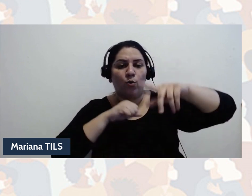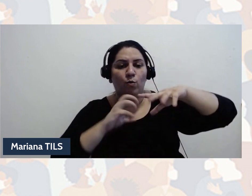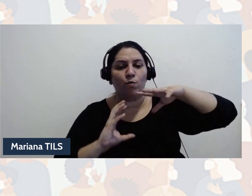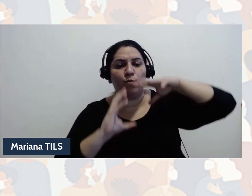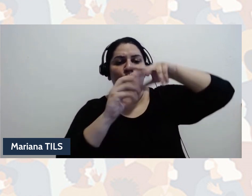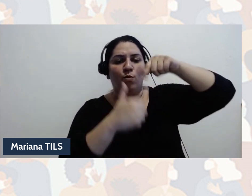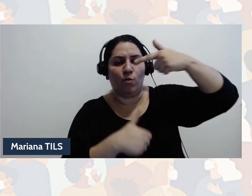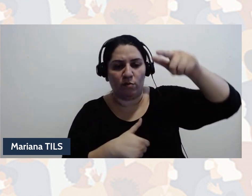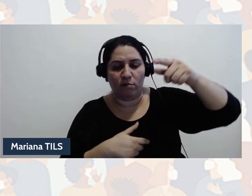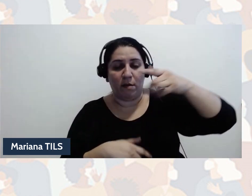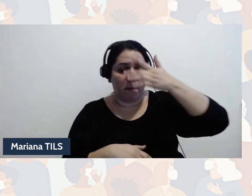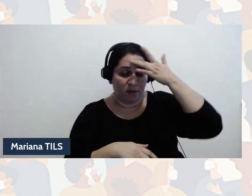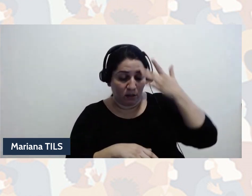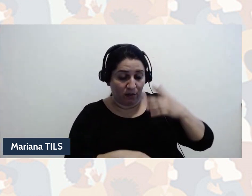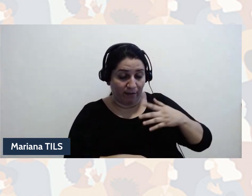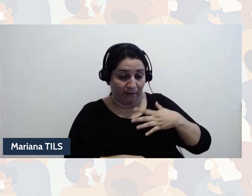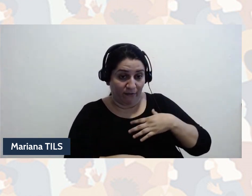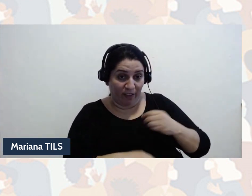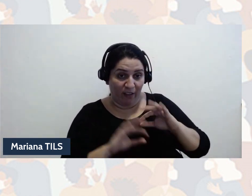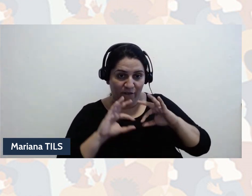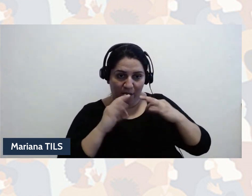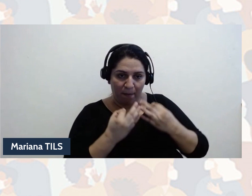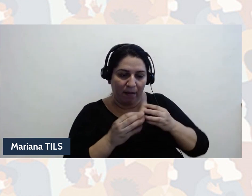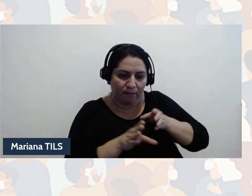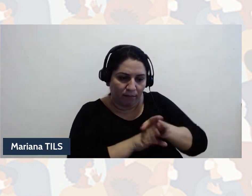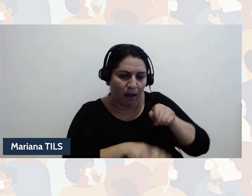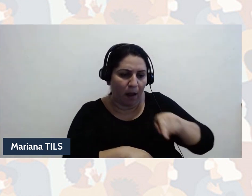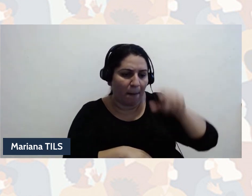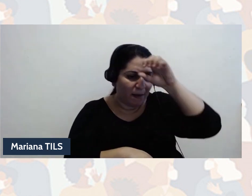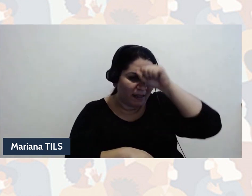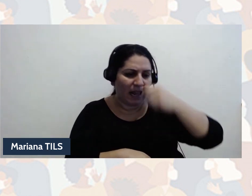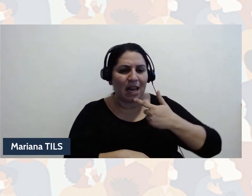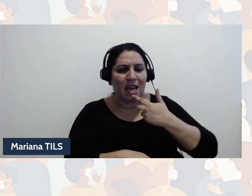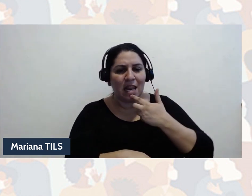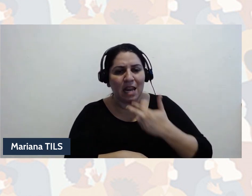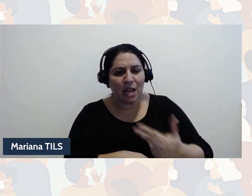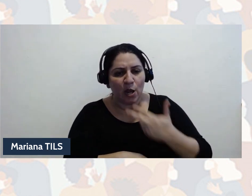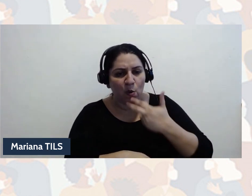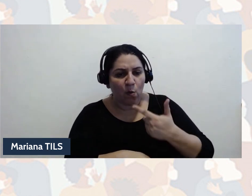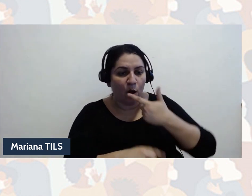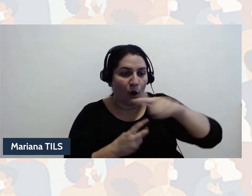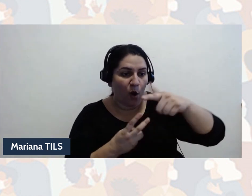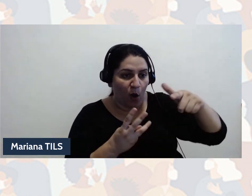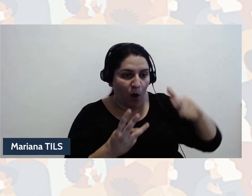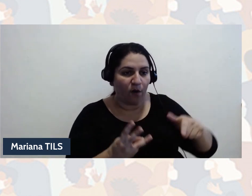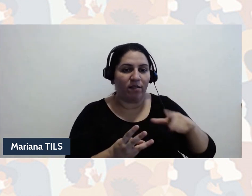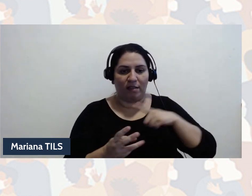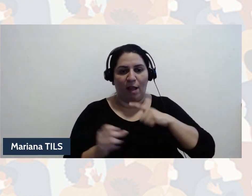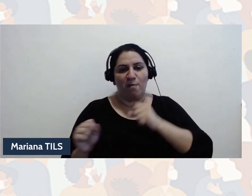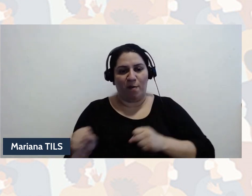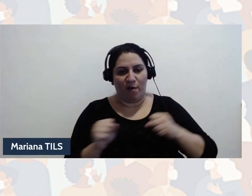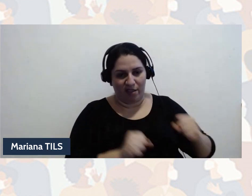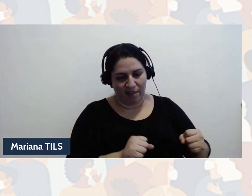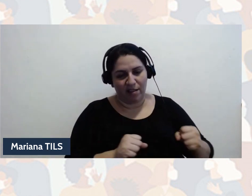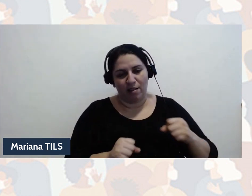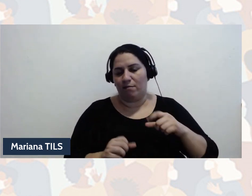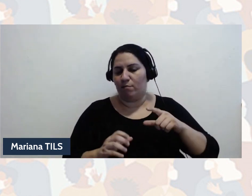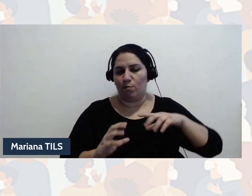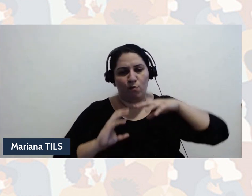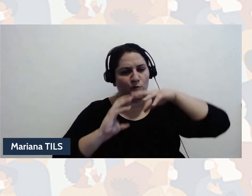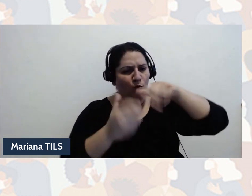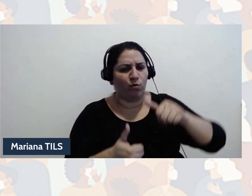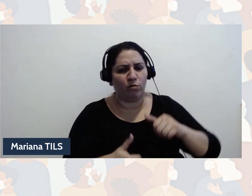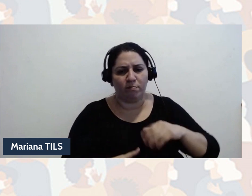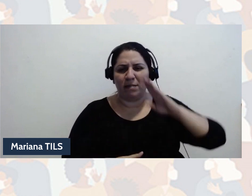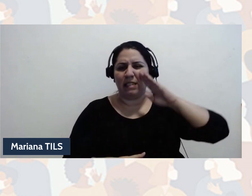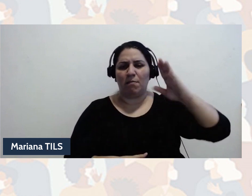filhas, desde bebês, a dominarem algumas línguas específicas, têm muito poder. O mundo é totalmente patriarcal e as mulheres de